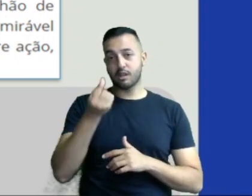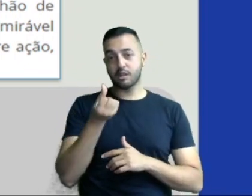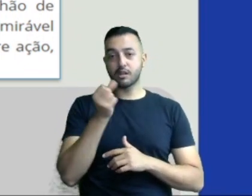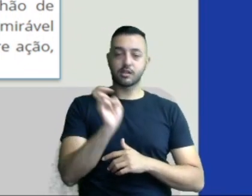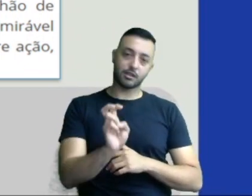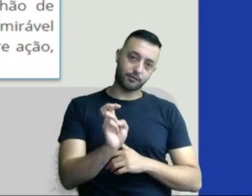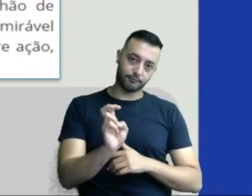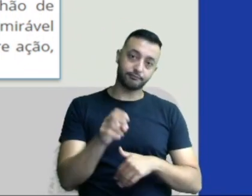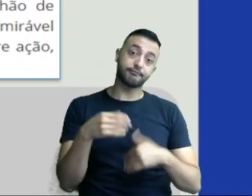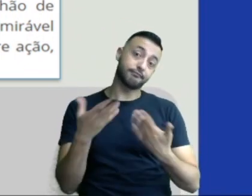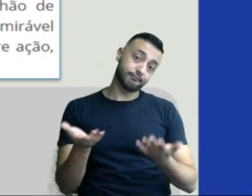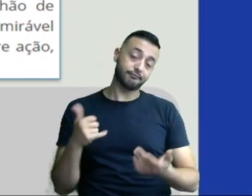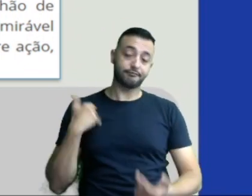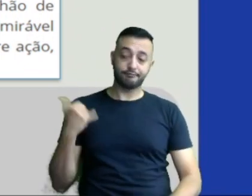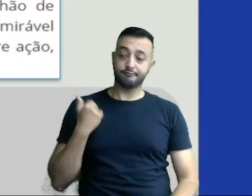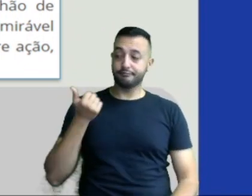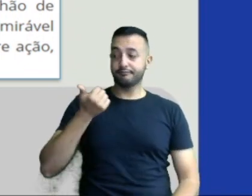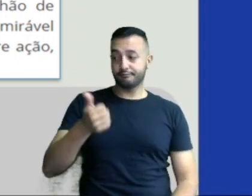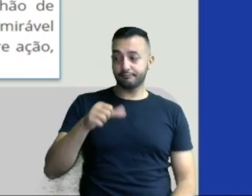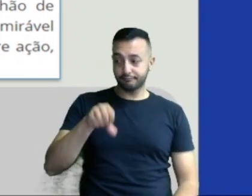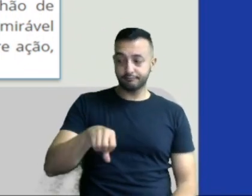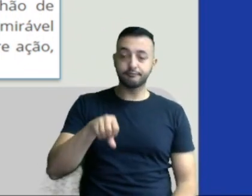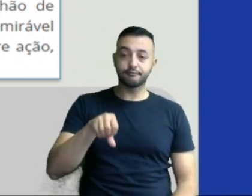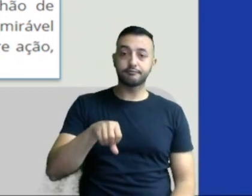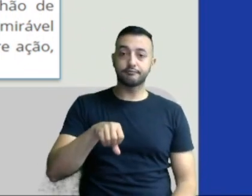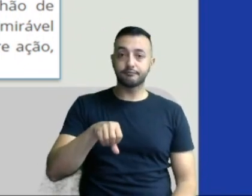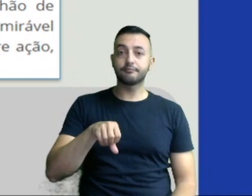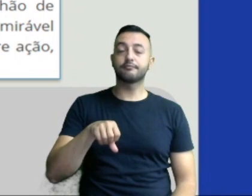1865. Com apenas 19 anos,